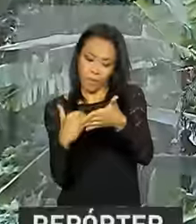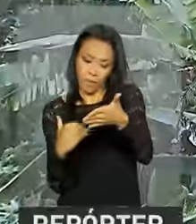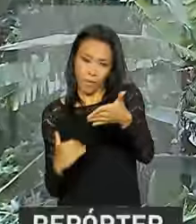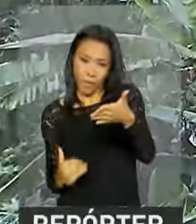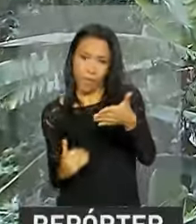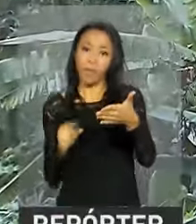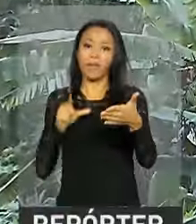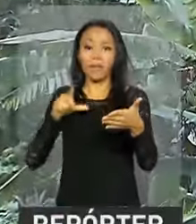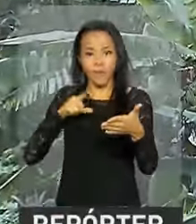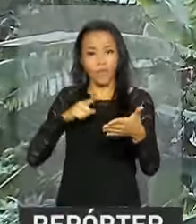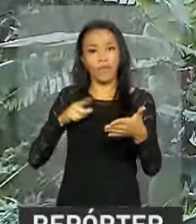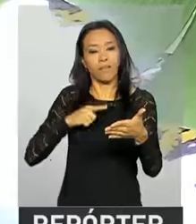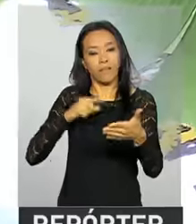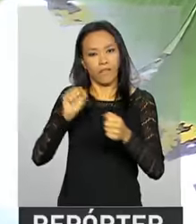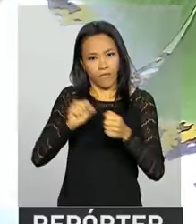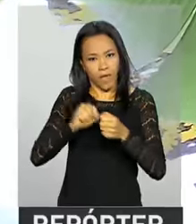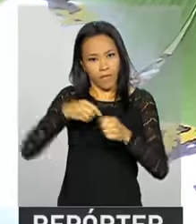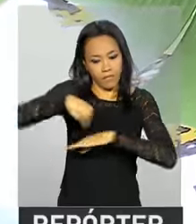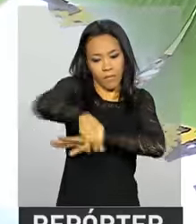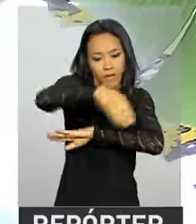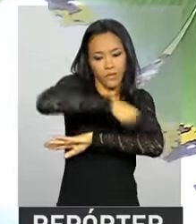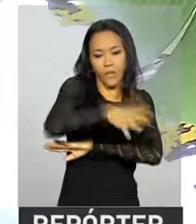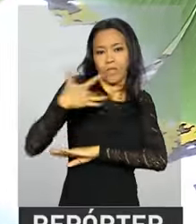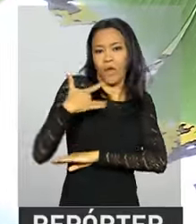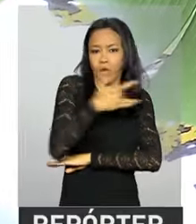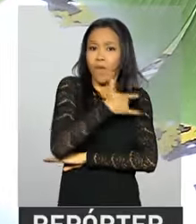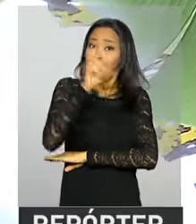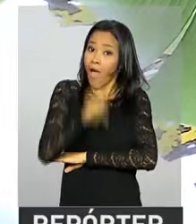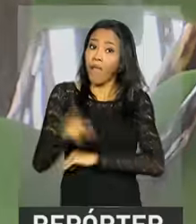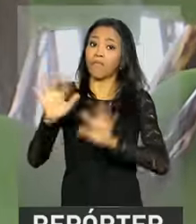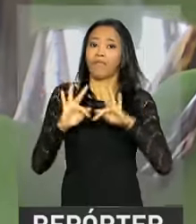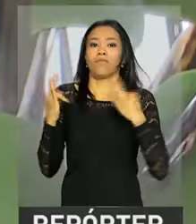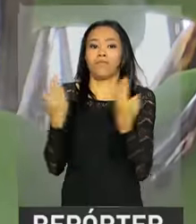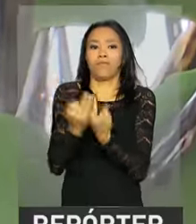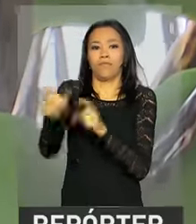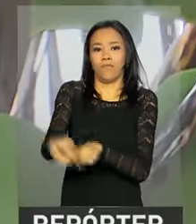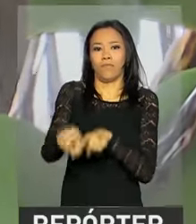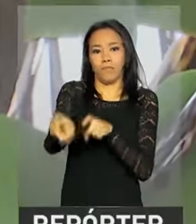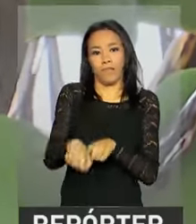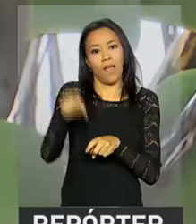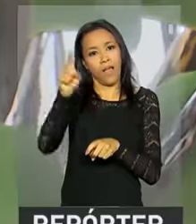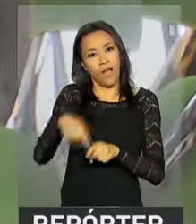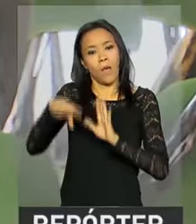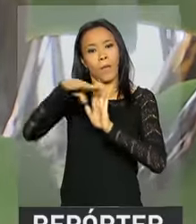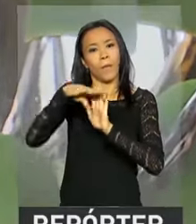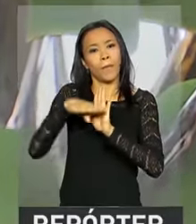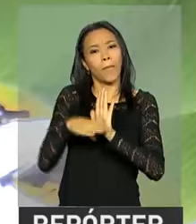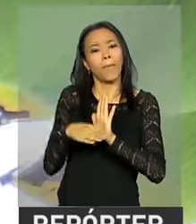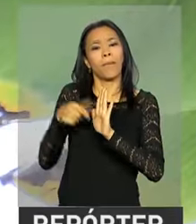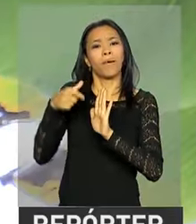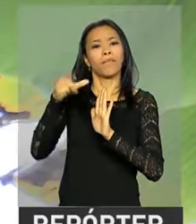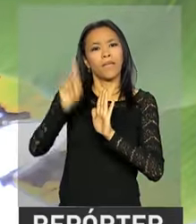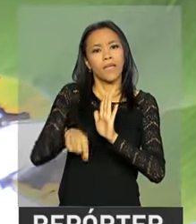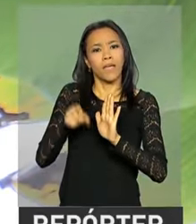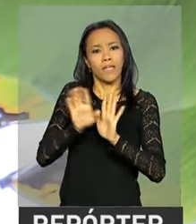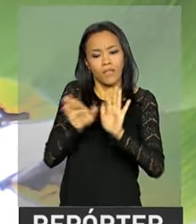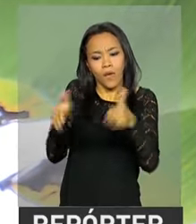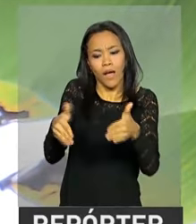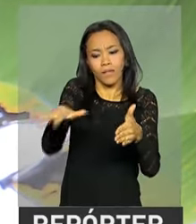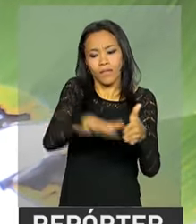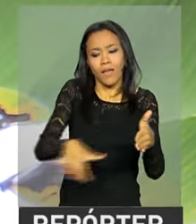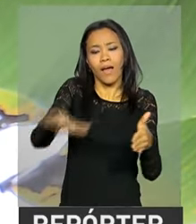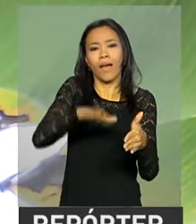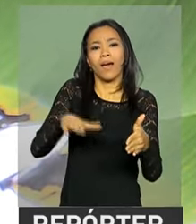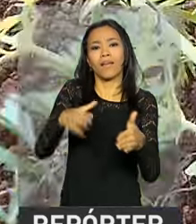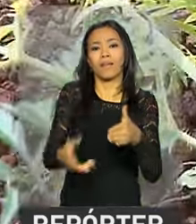Nacional de Produtores Orgânicos são agricultores familiares. O Plano Nacional de Agroecologia e Produção Orgânica